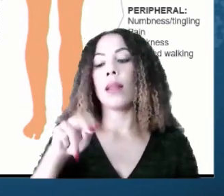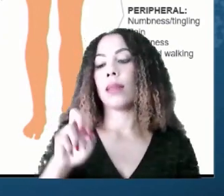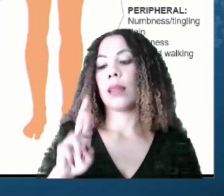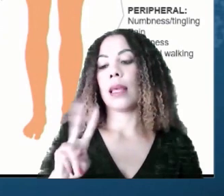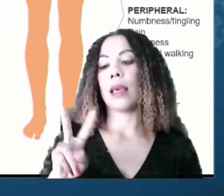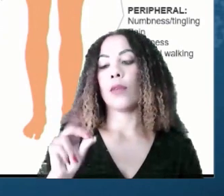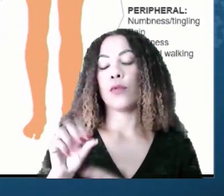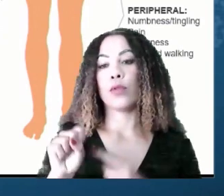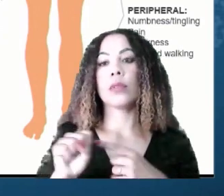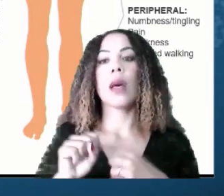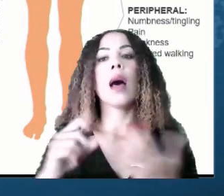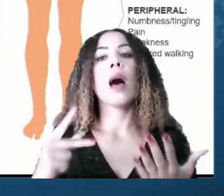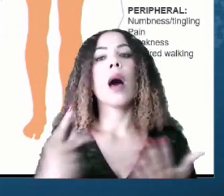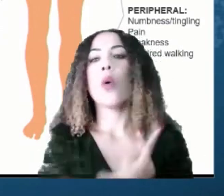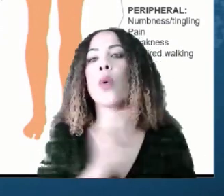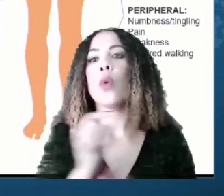causa